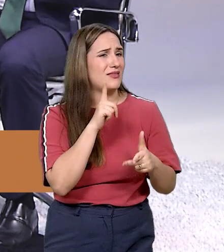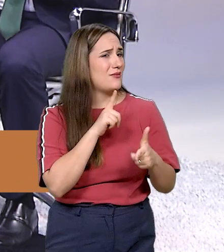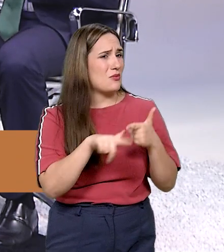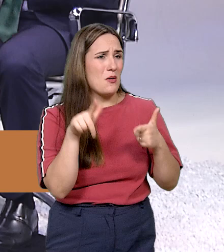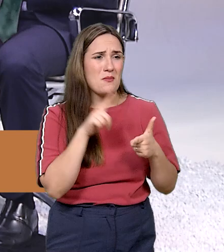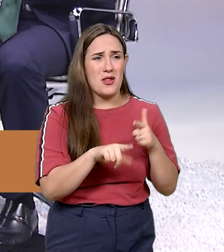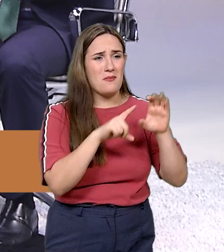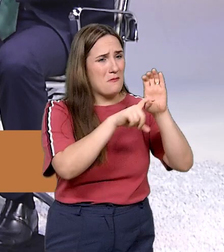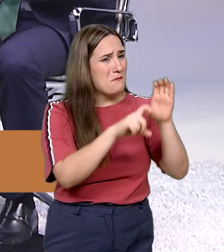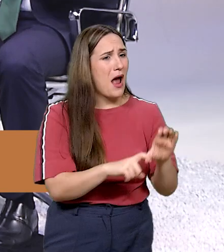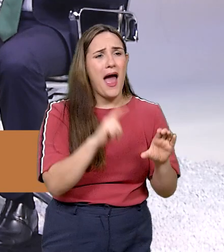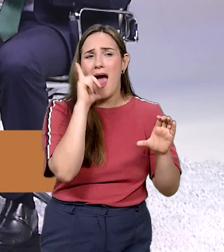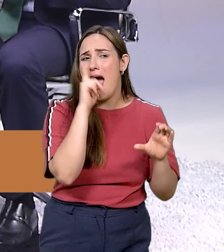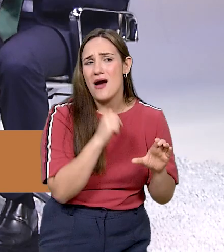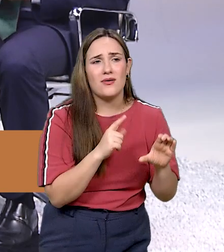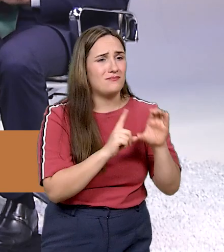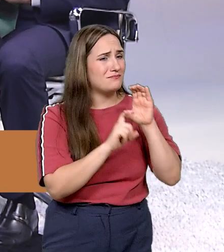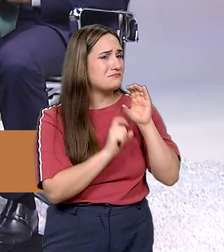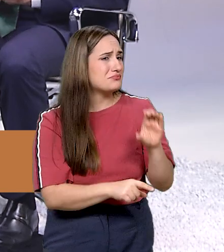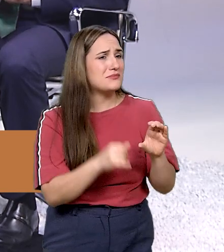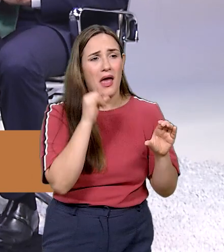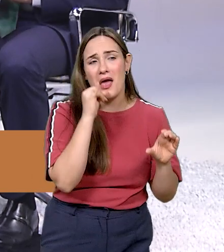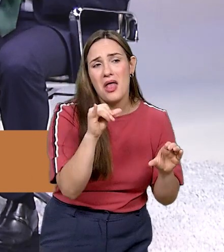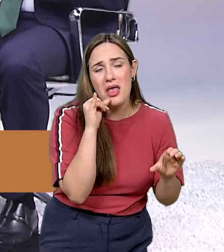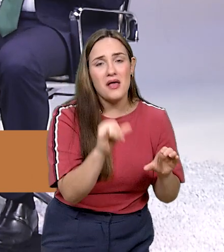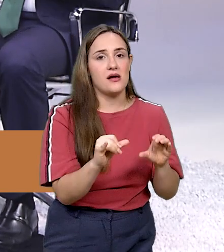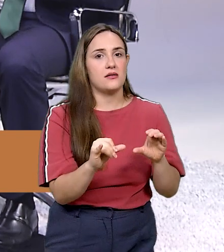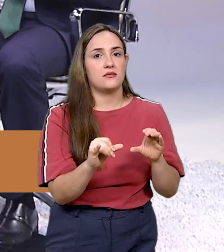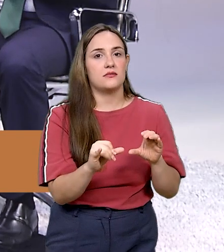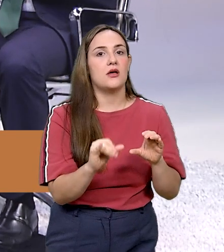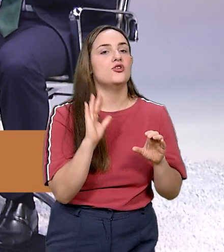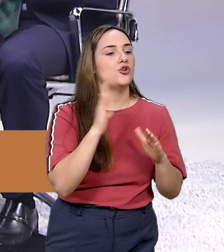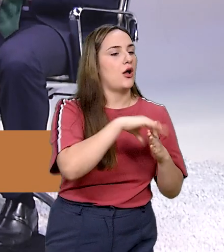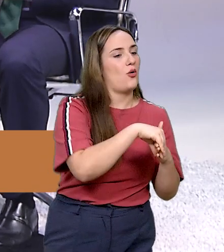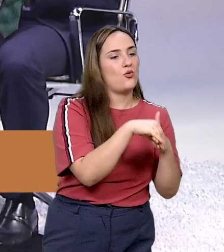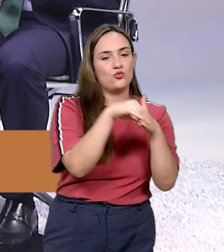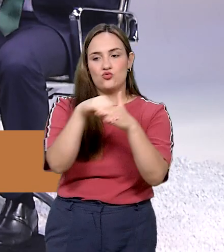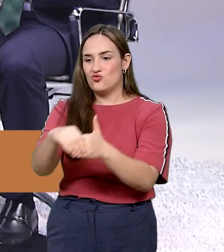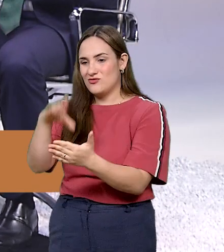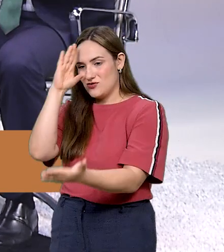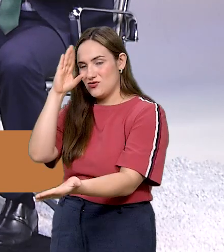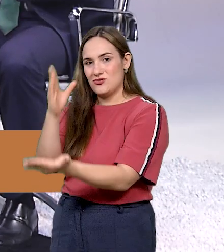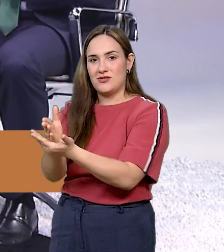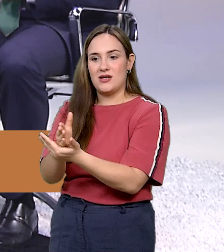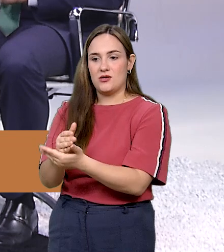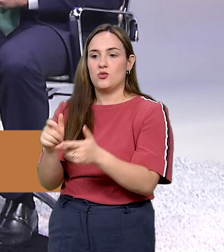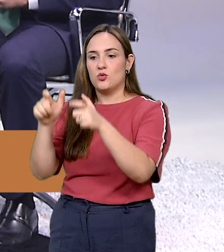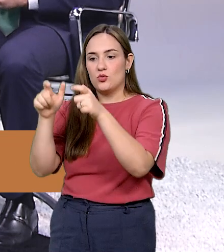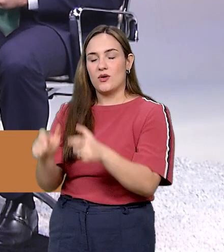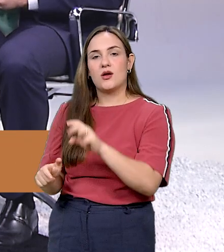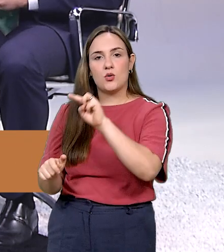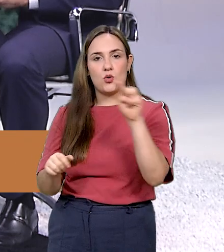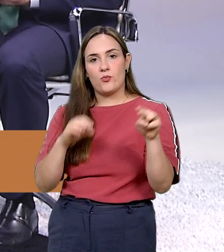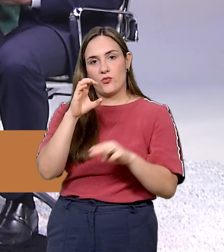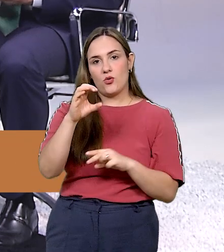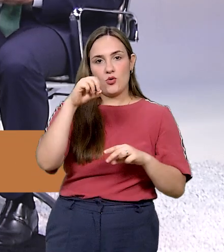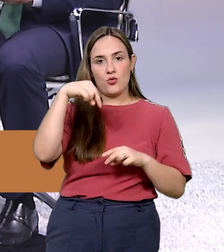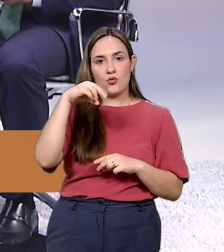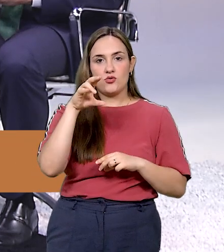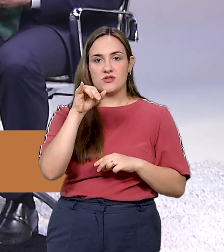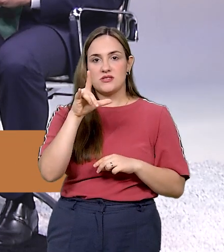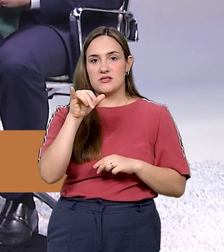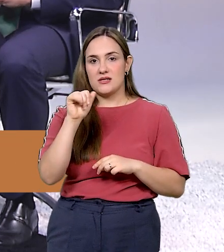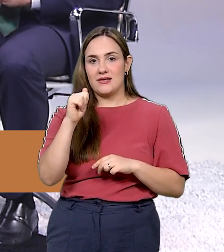envolvendo débito de energia, débito de água, a pessoa é encaminhada para a Câmara de Conciliação, é feita